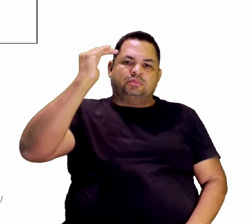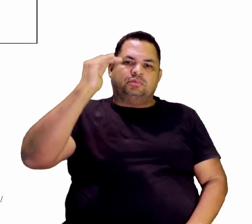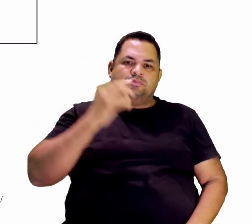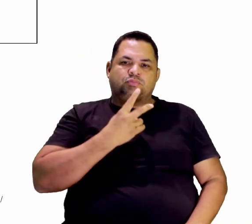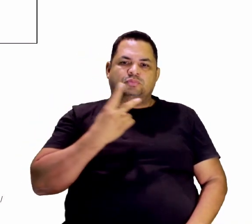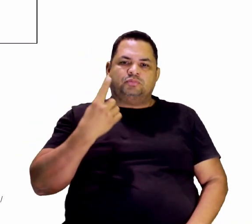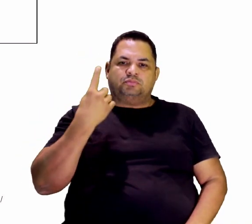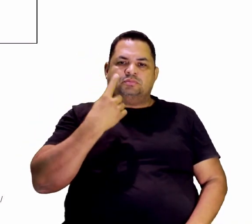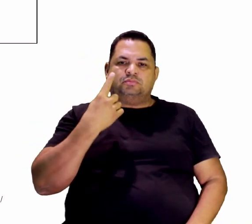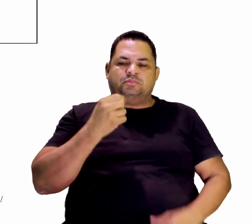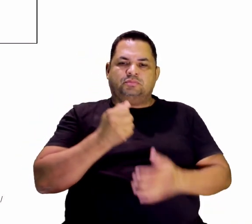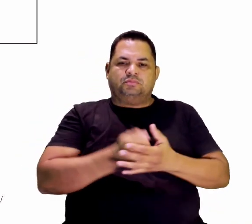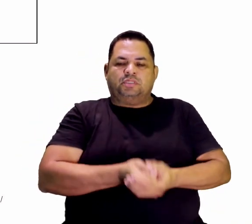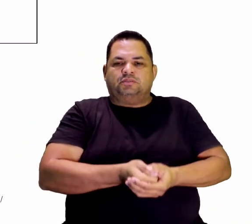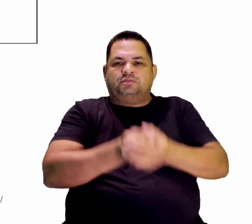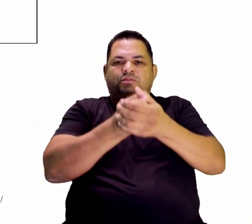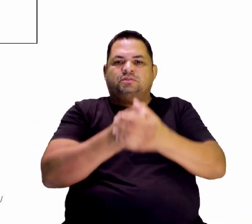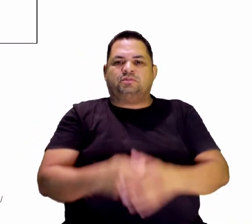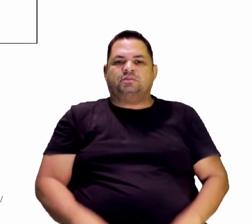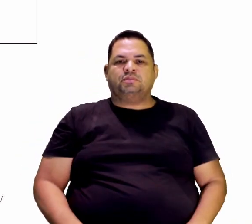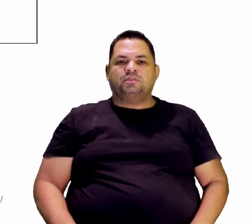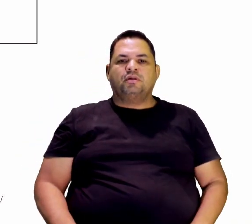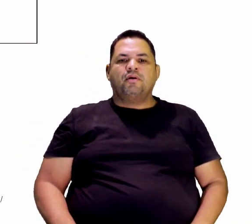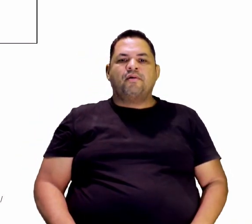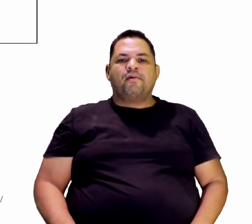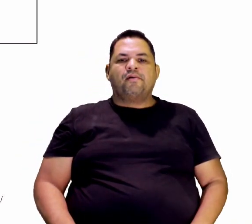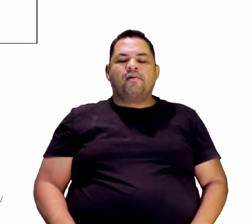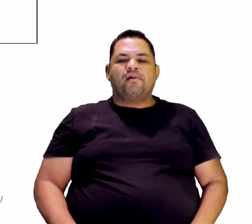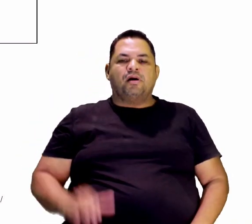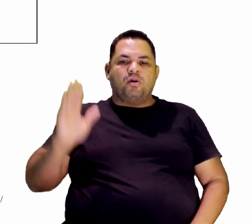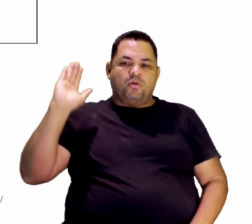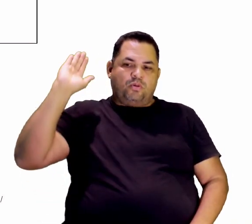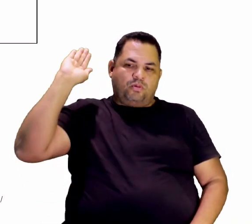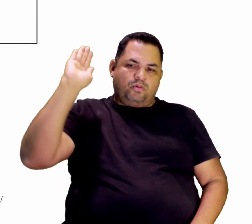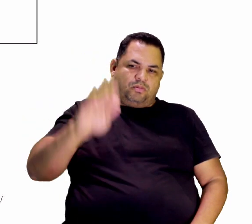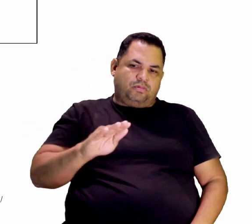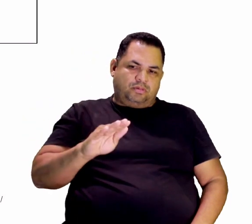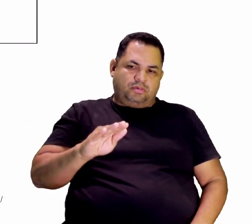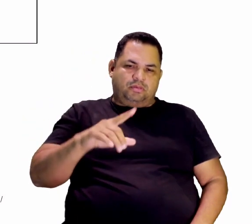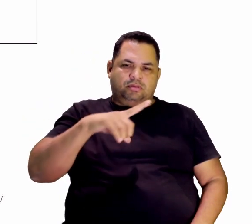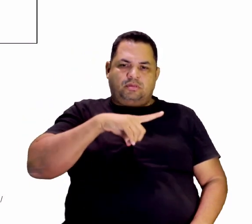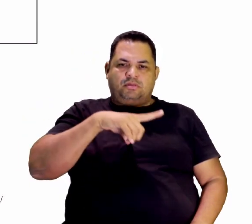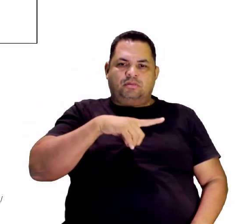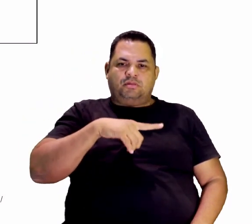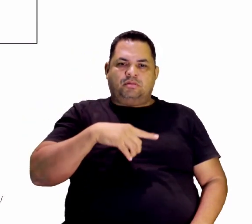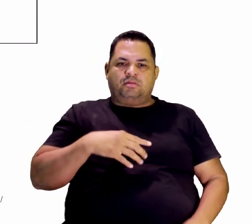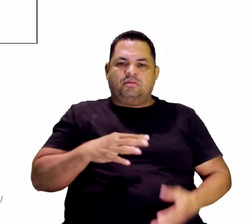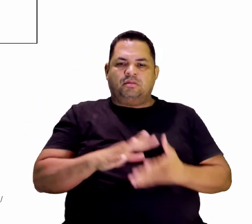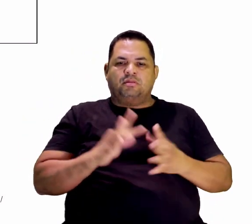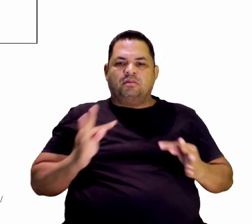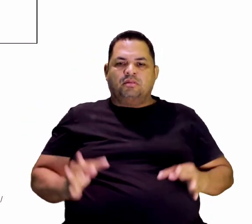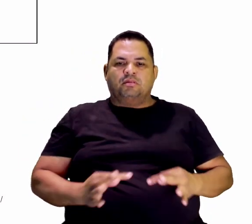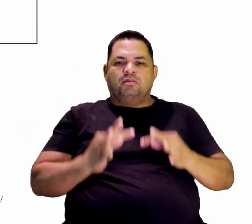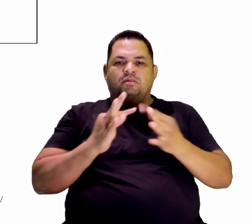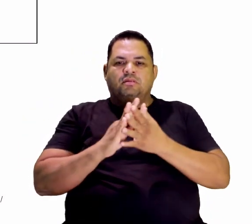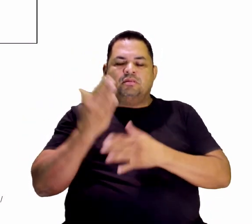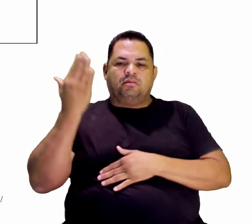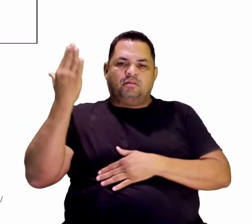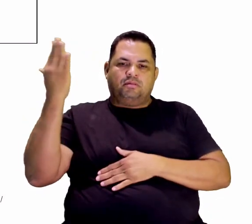vencer 3 sets, certo? E se houver um empate nos sets 2-2, o quinto será o decisivo,